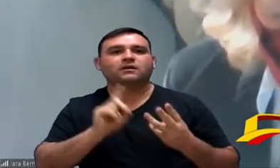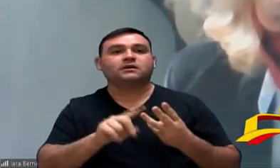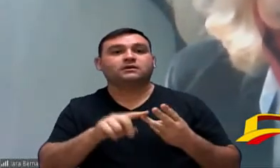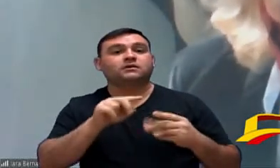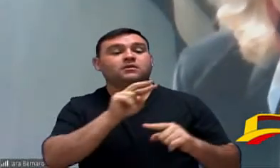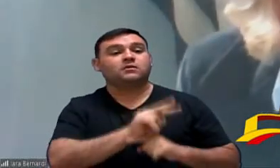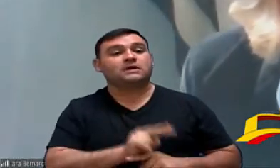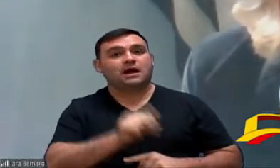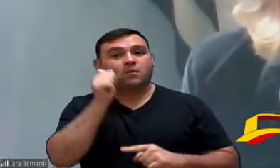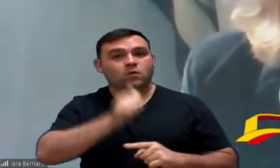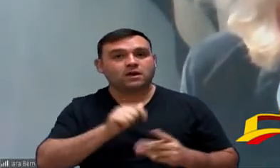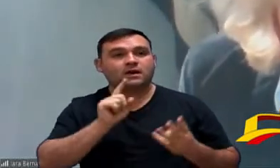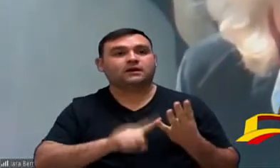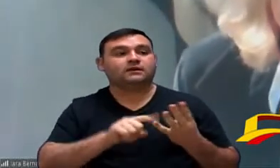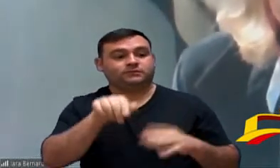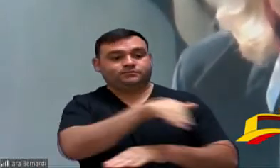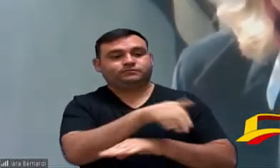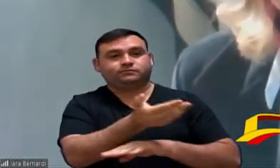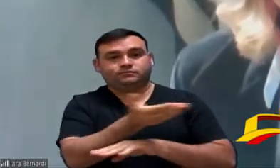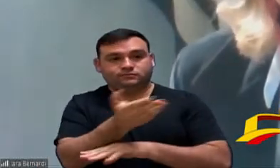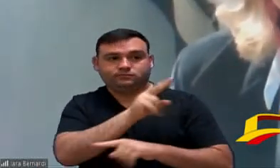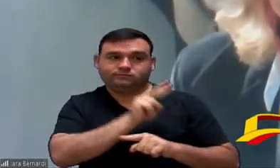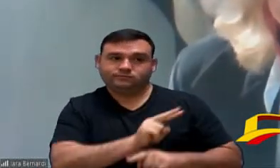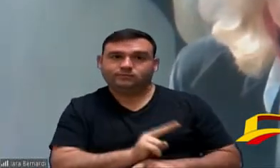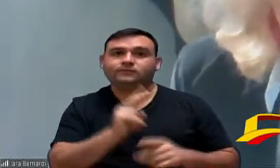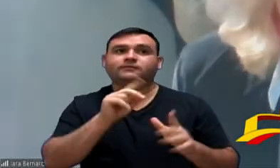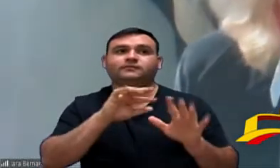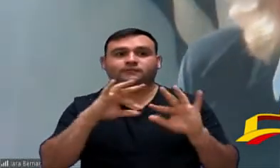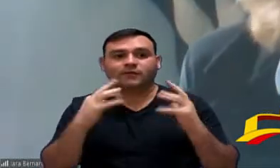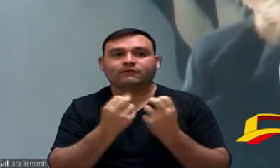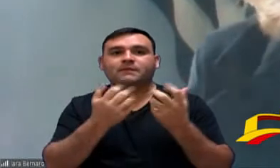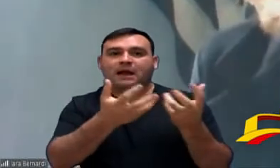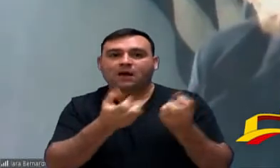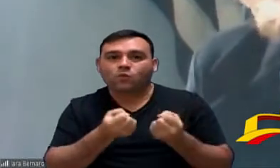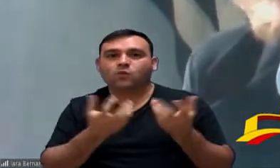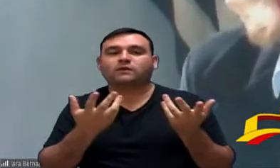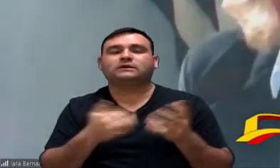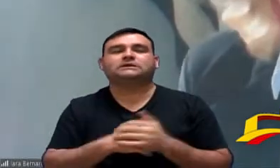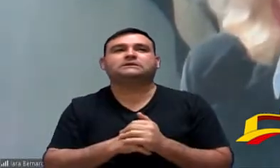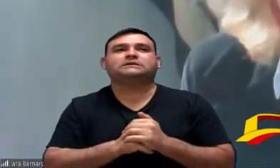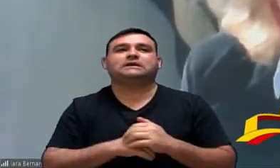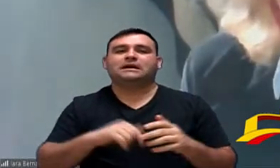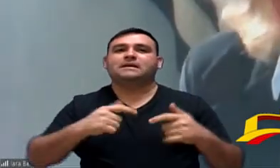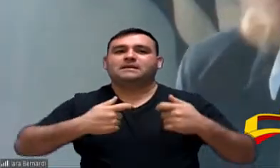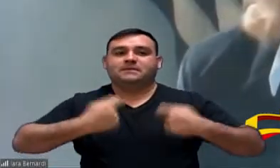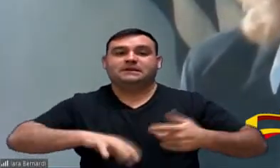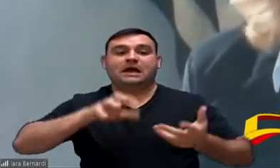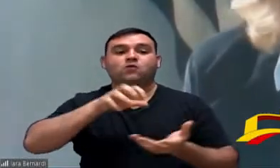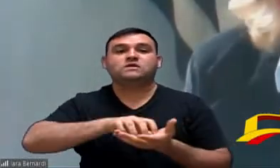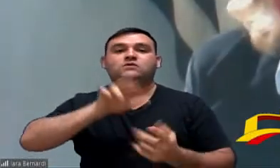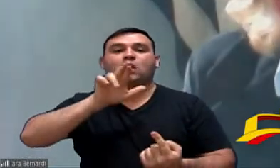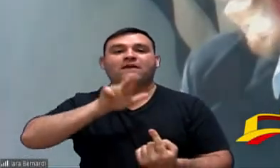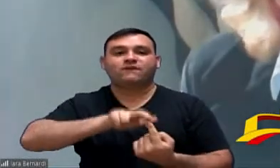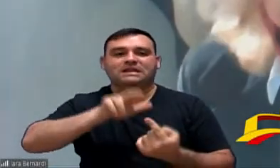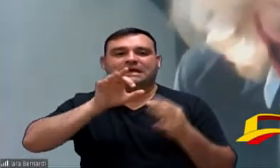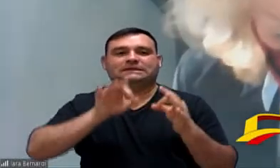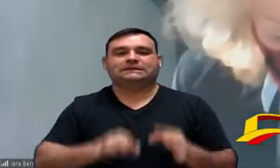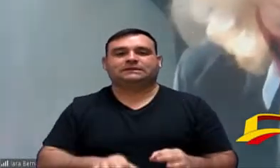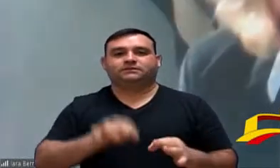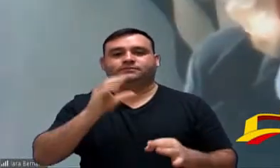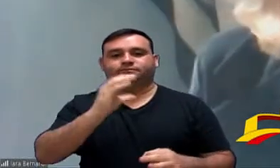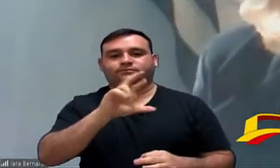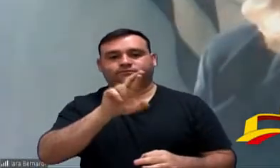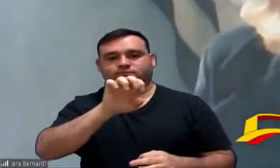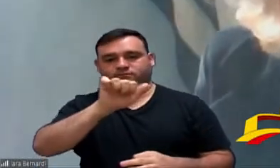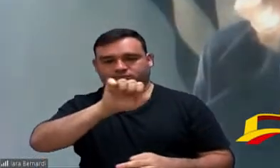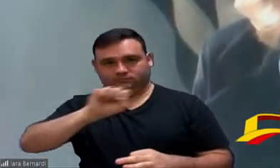proteção à mulher, moradores de rua, família acolhedora, tem que ter um centro de referência formalizado, que é o CREAS,